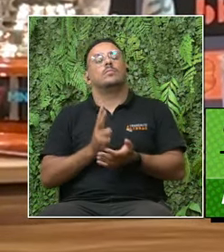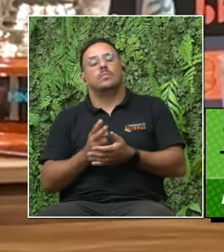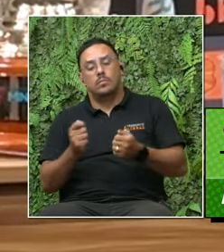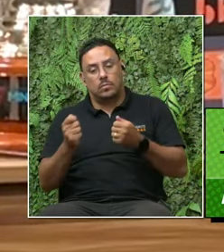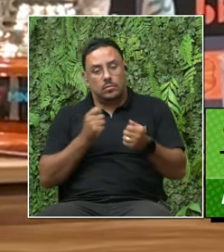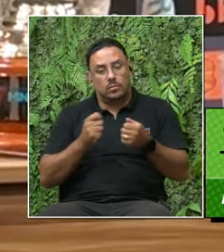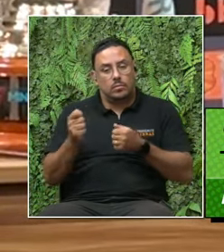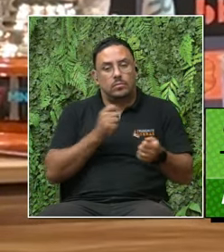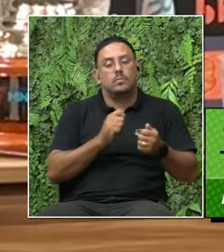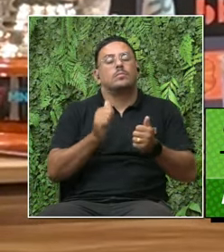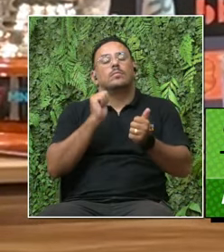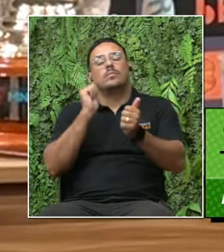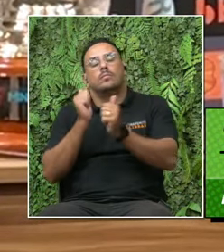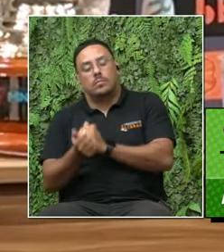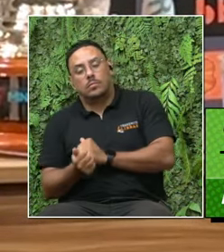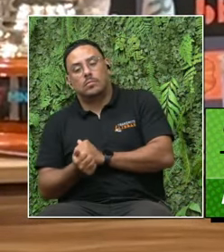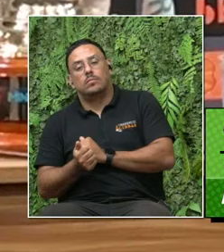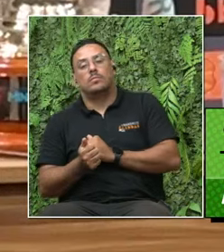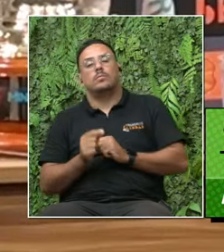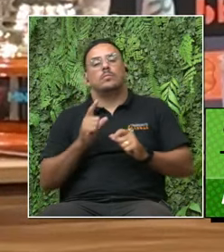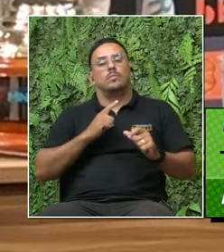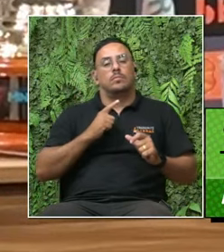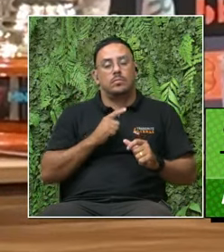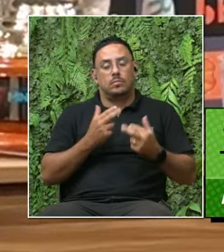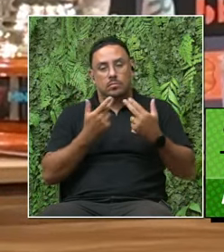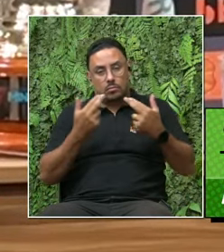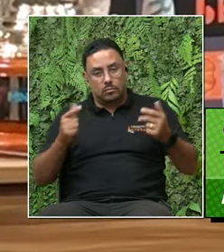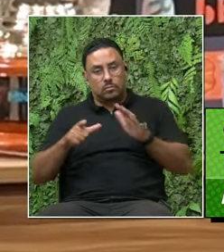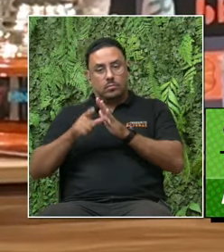planeo con sio